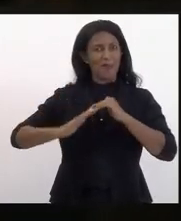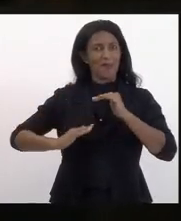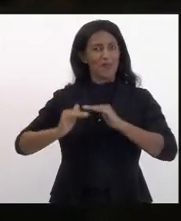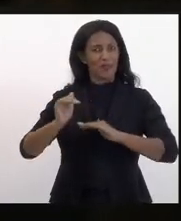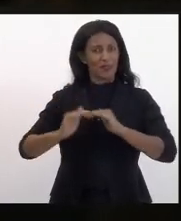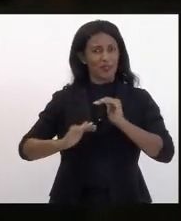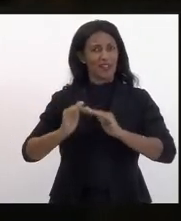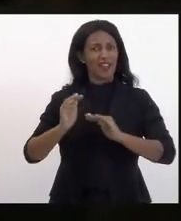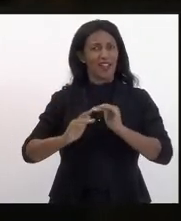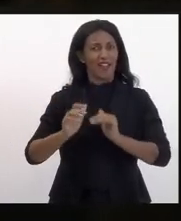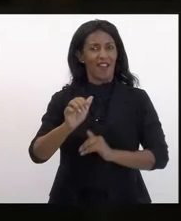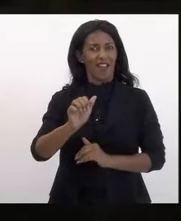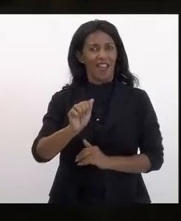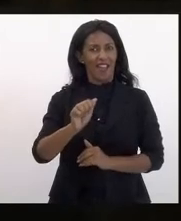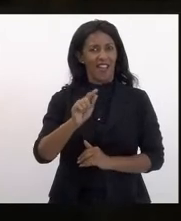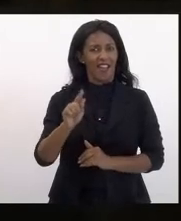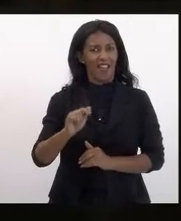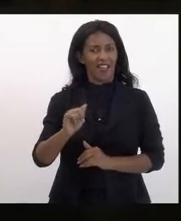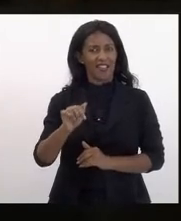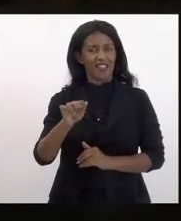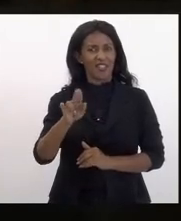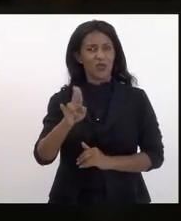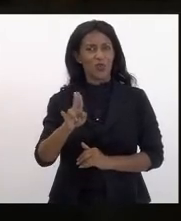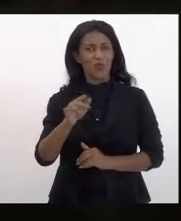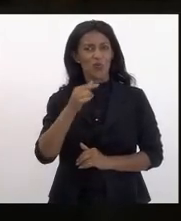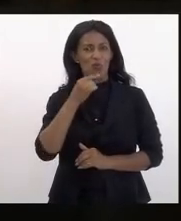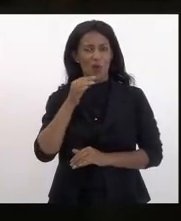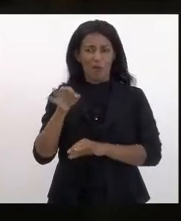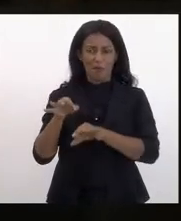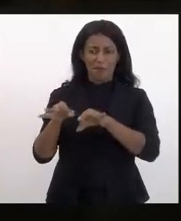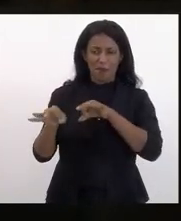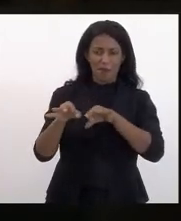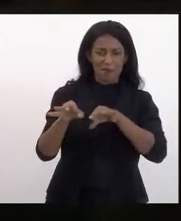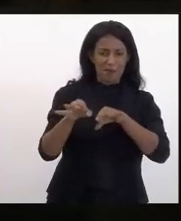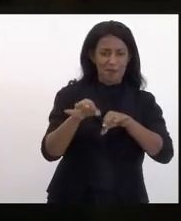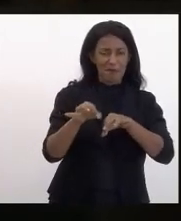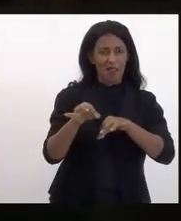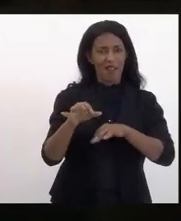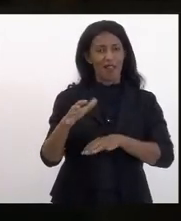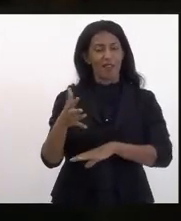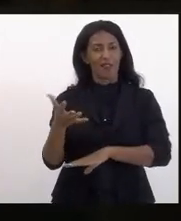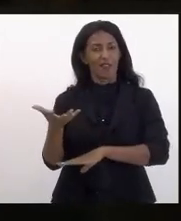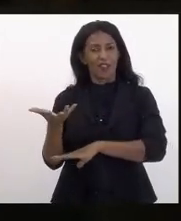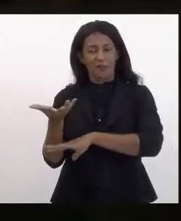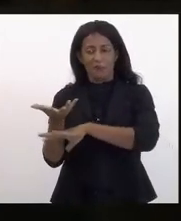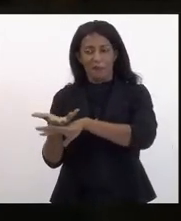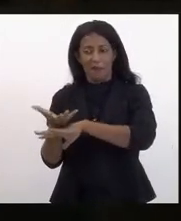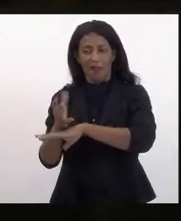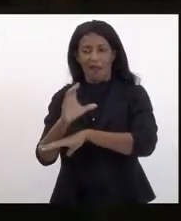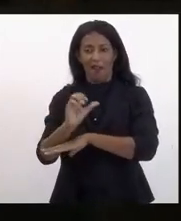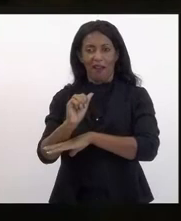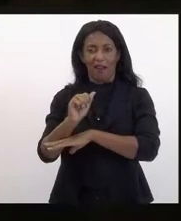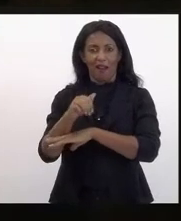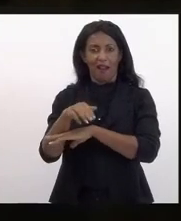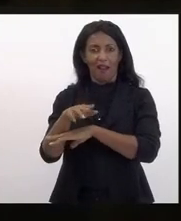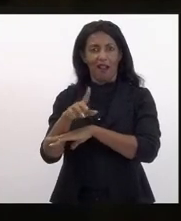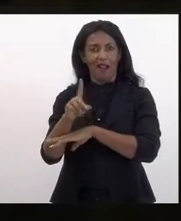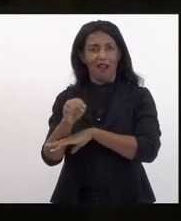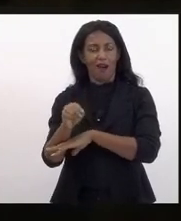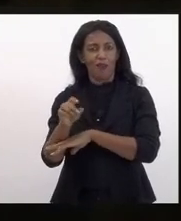Glaziú, que fez o paisagismo do Campo de Santana e da nossa